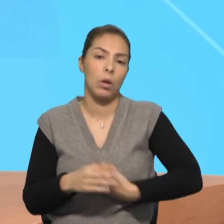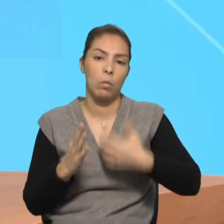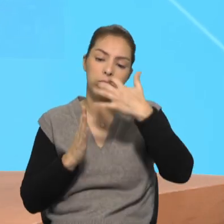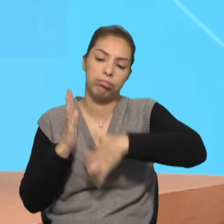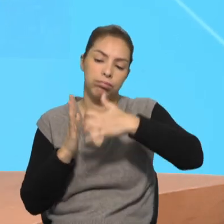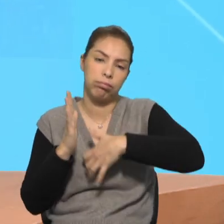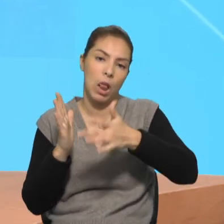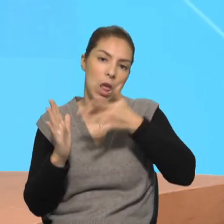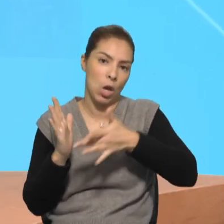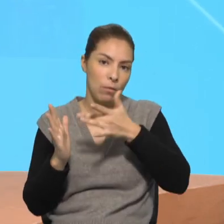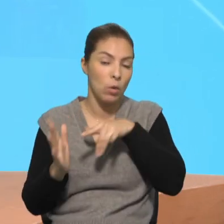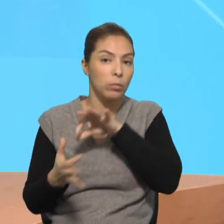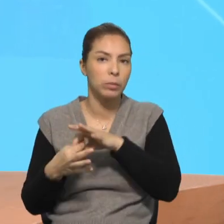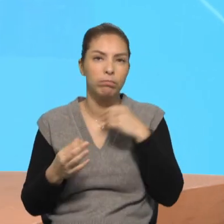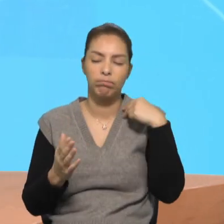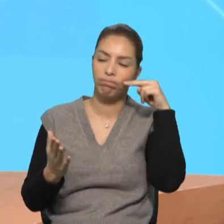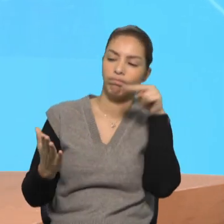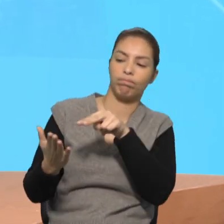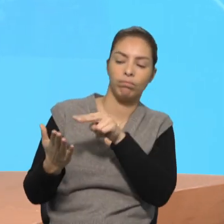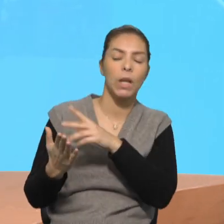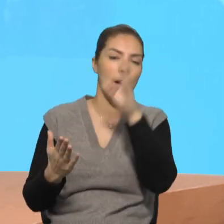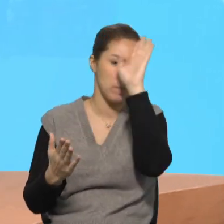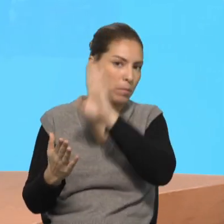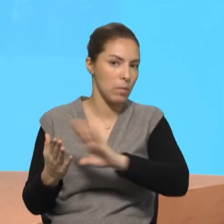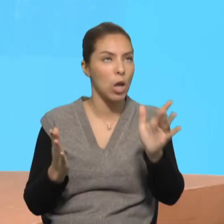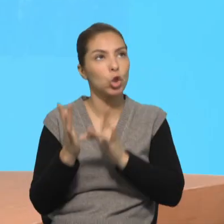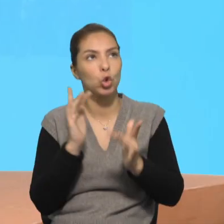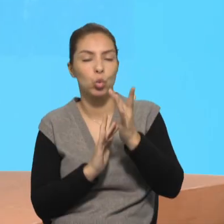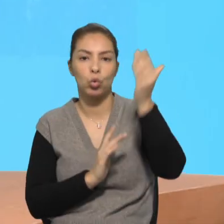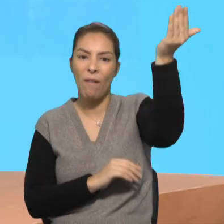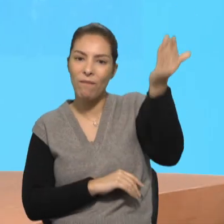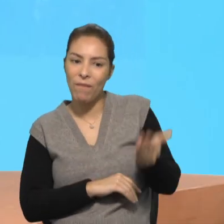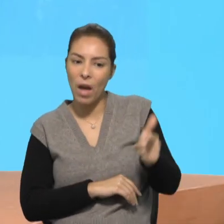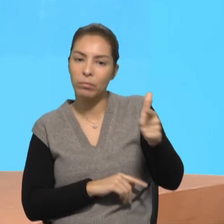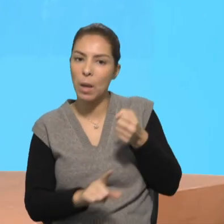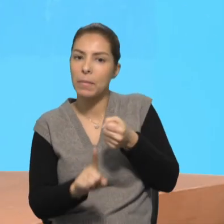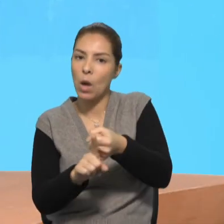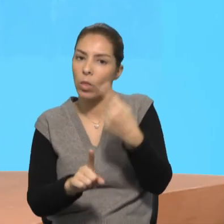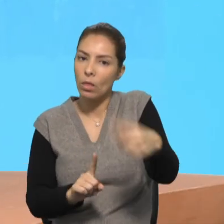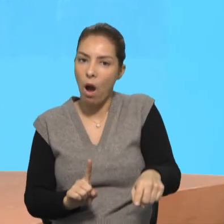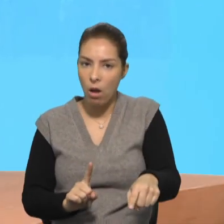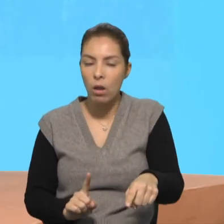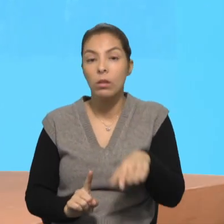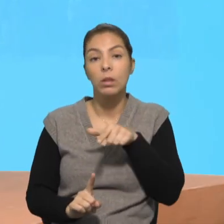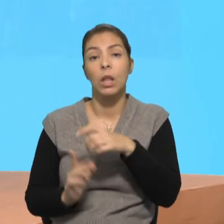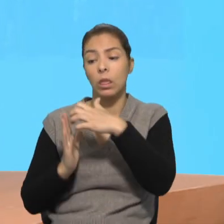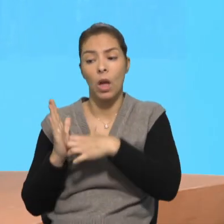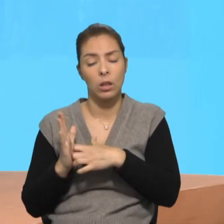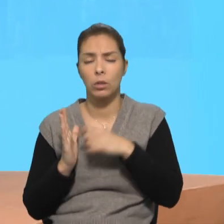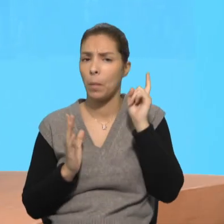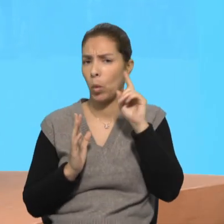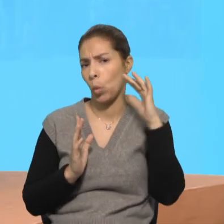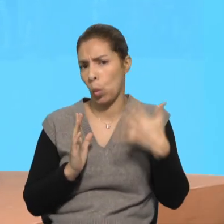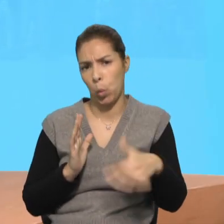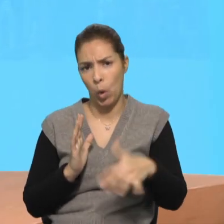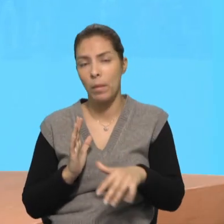nesses anúncios o pronúncio da missão de Jesus. E este texto é um dos mais marcantes, como outros, em que se diz